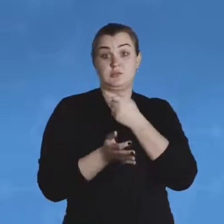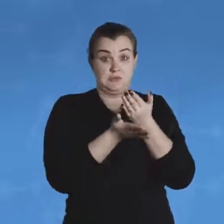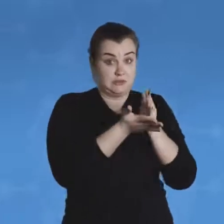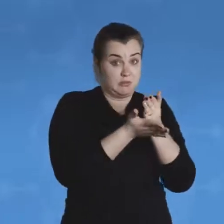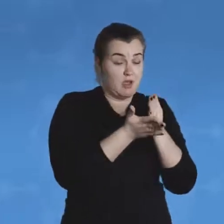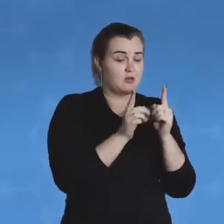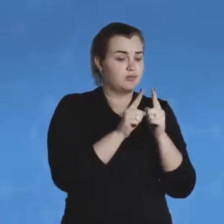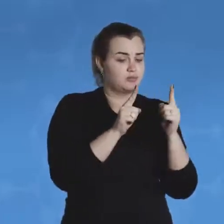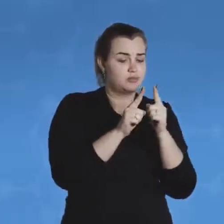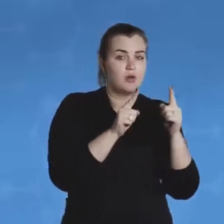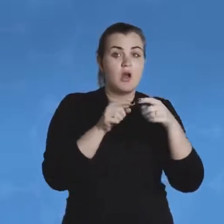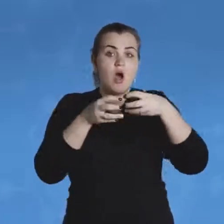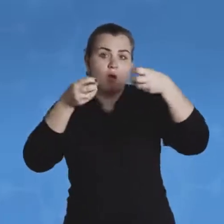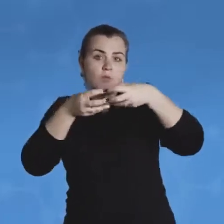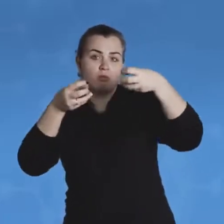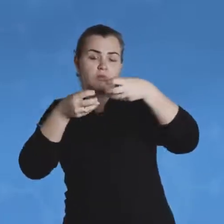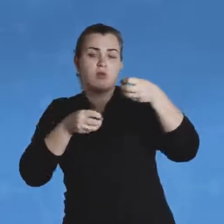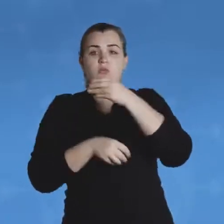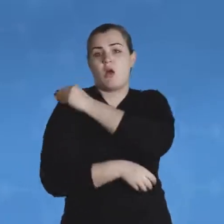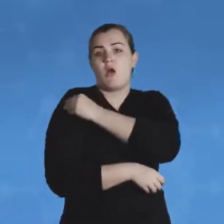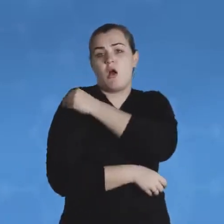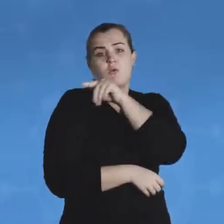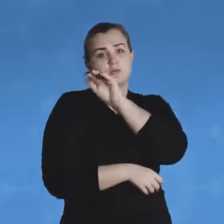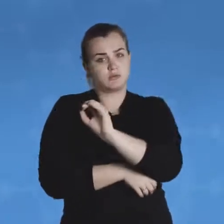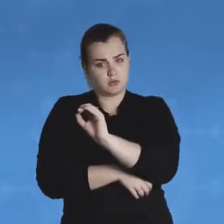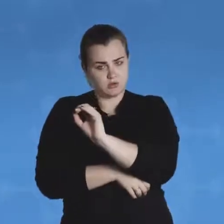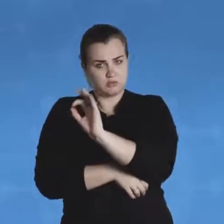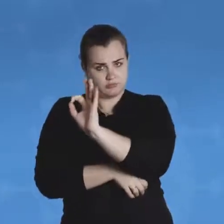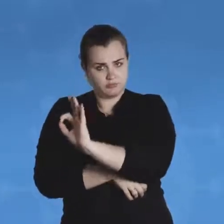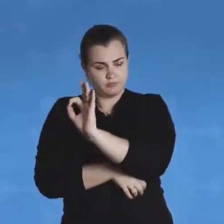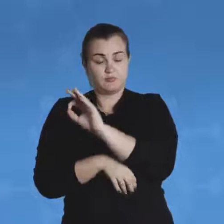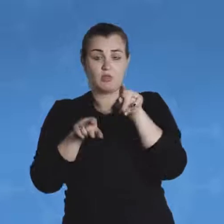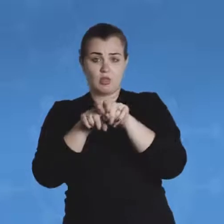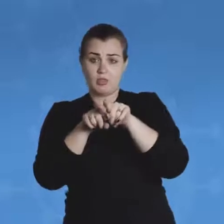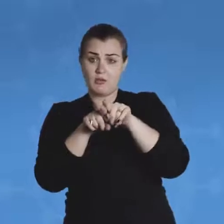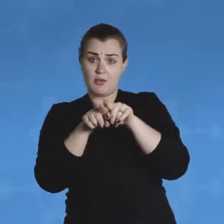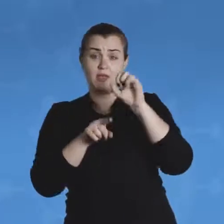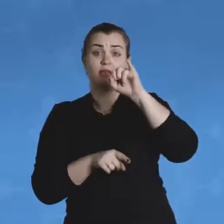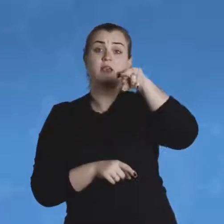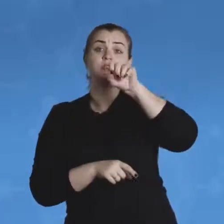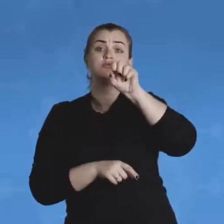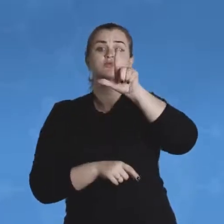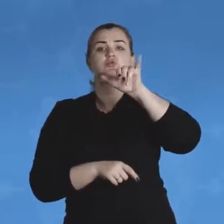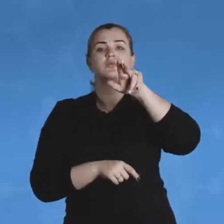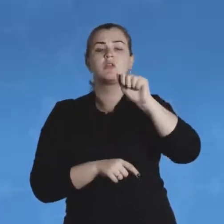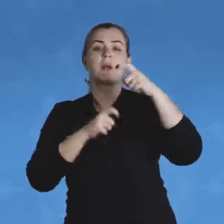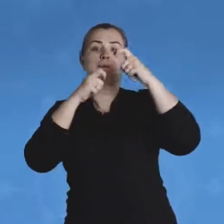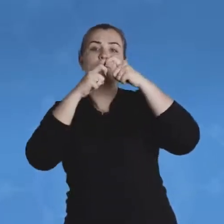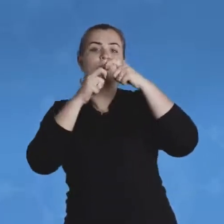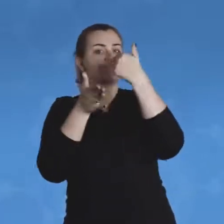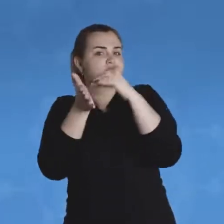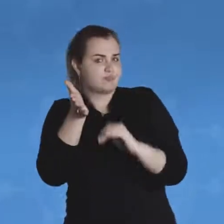agulha, o algodão, o álcool 70% e a insulina receitada pelo seu médico.